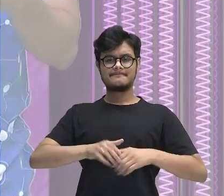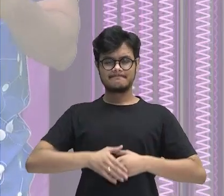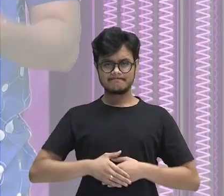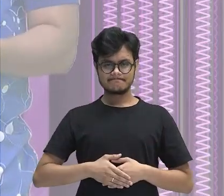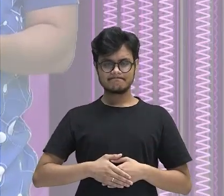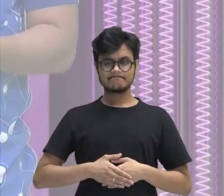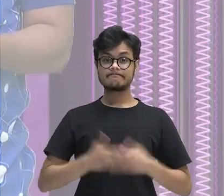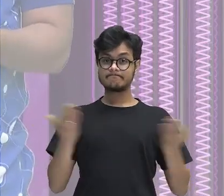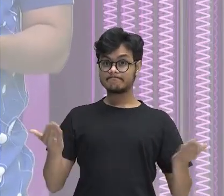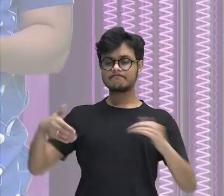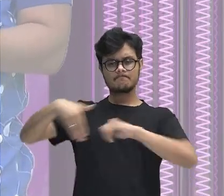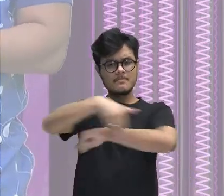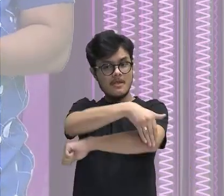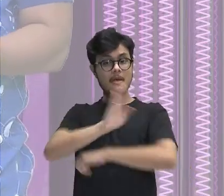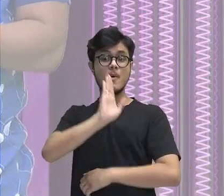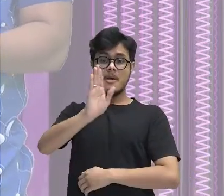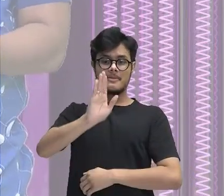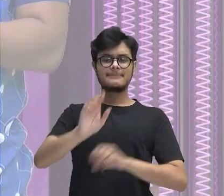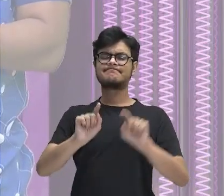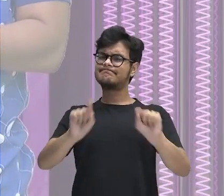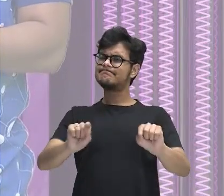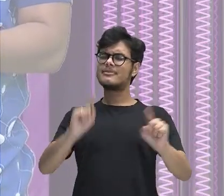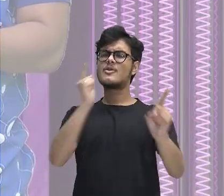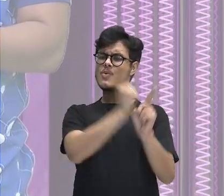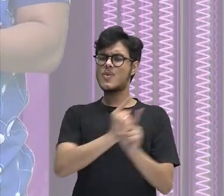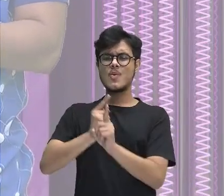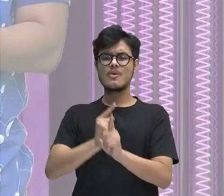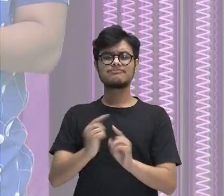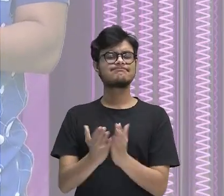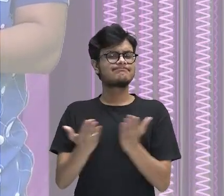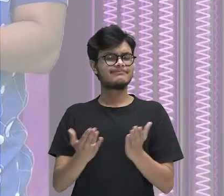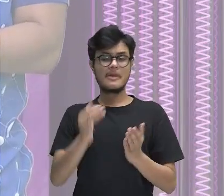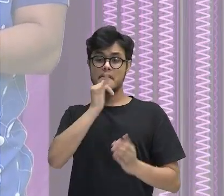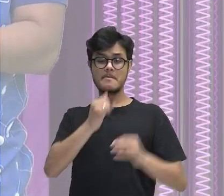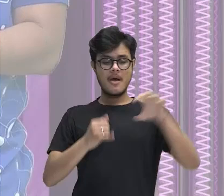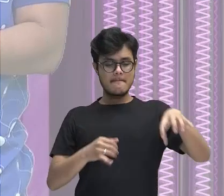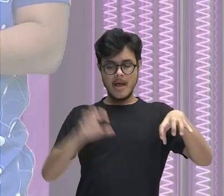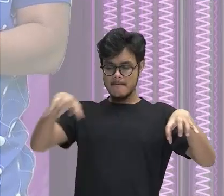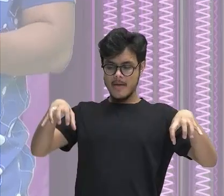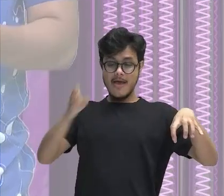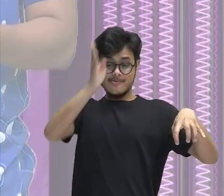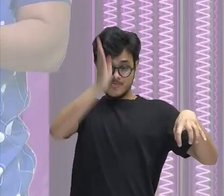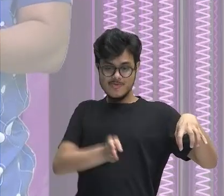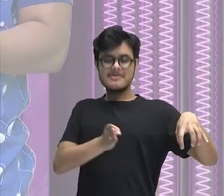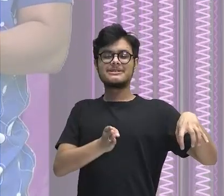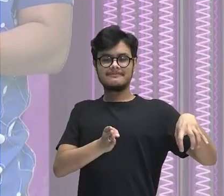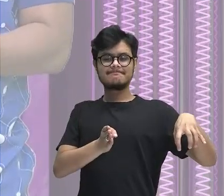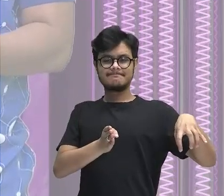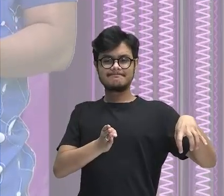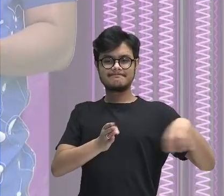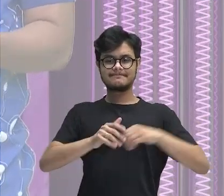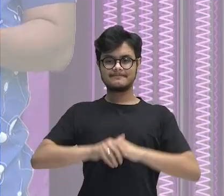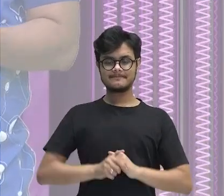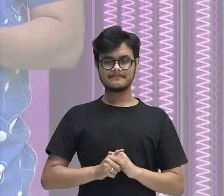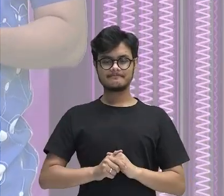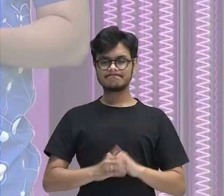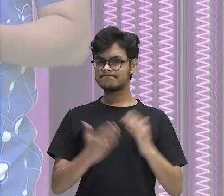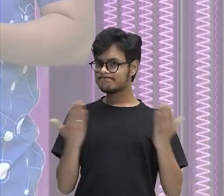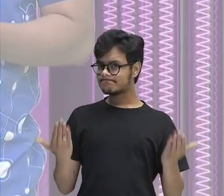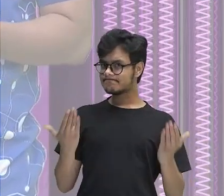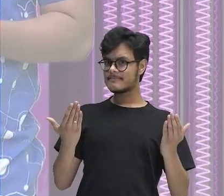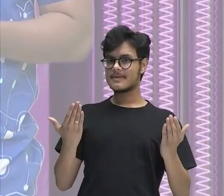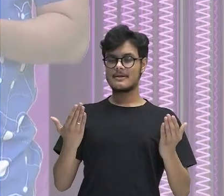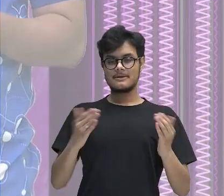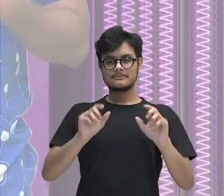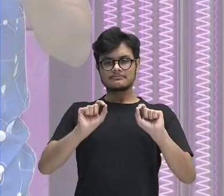e aí ele quer que a gente encontre, as paradas fiquem exatamente na metade das vias. E aí, nós